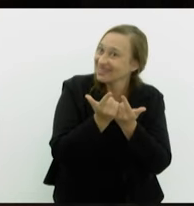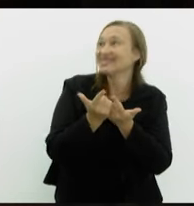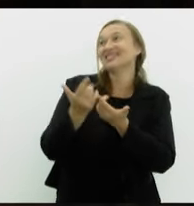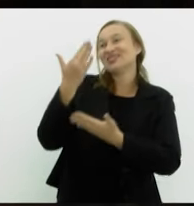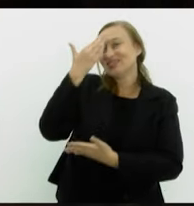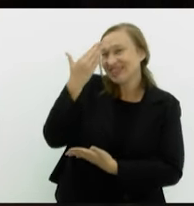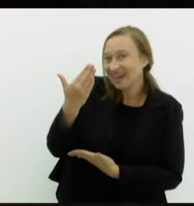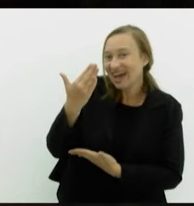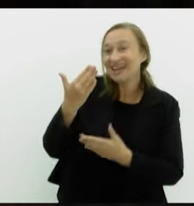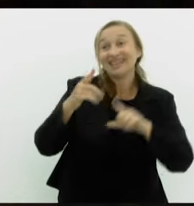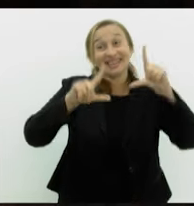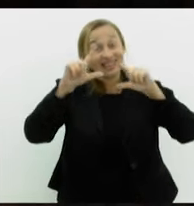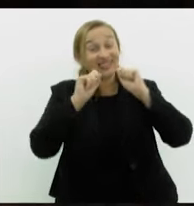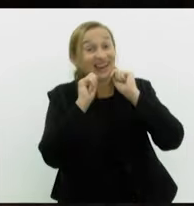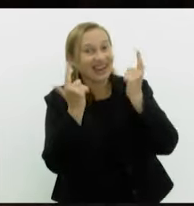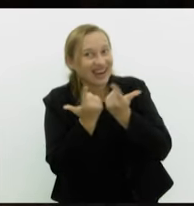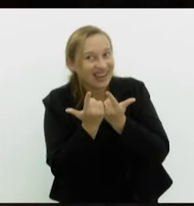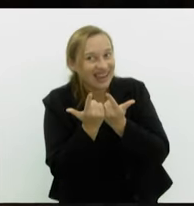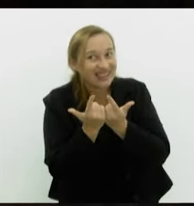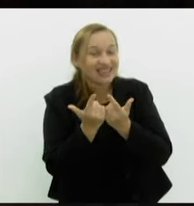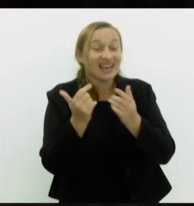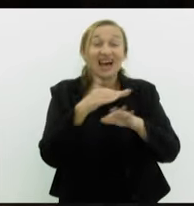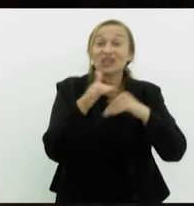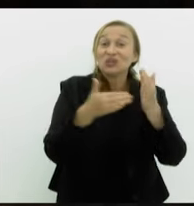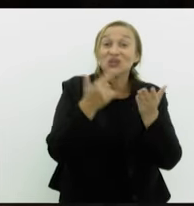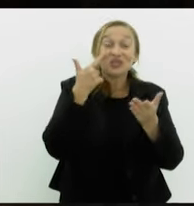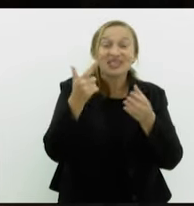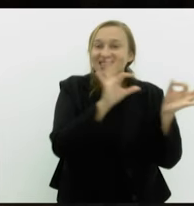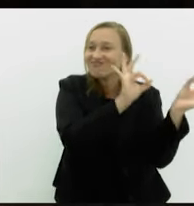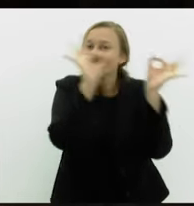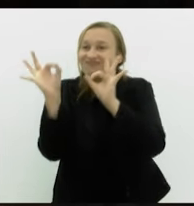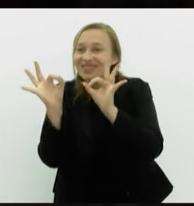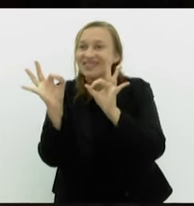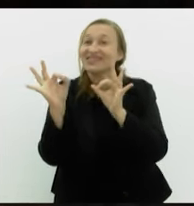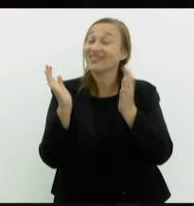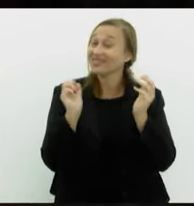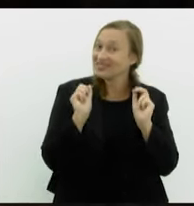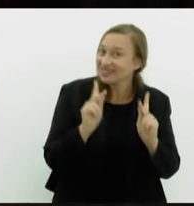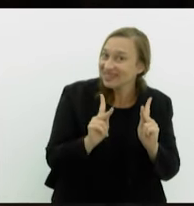Obrigado pela TV Alerge, todos que assistem aqui. Tá?